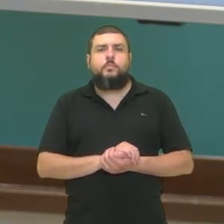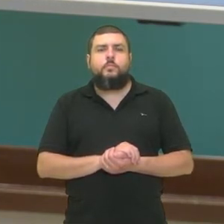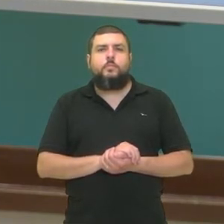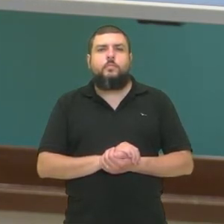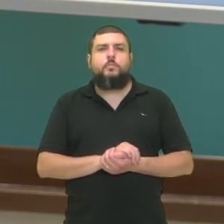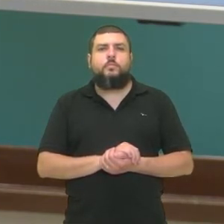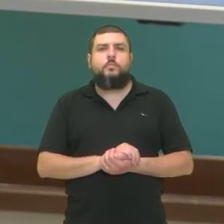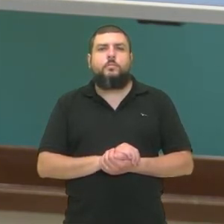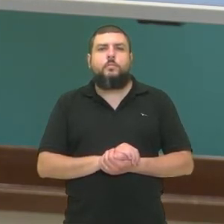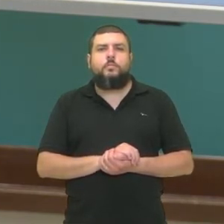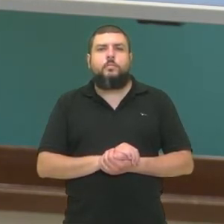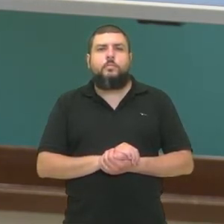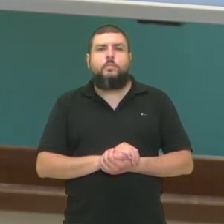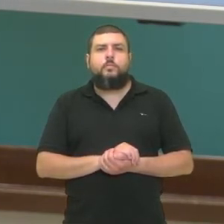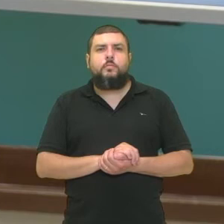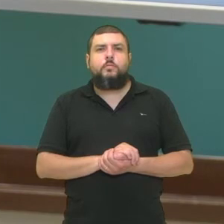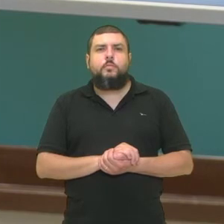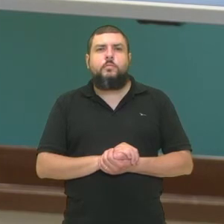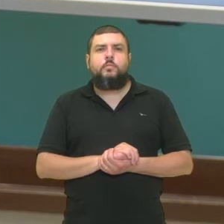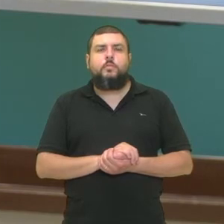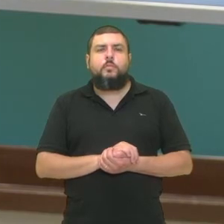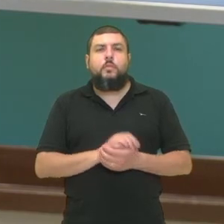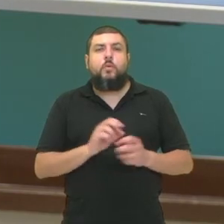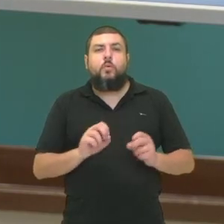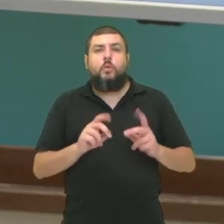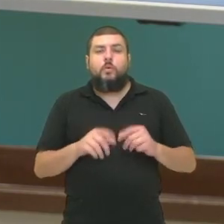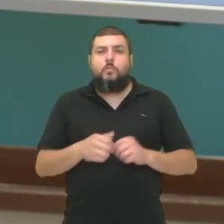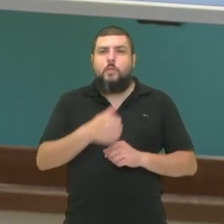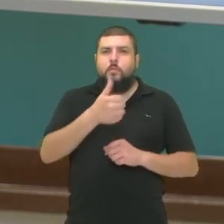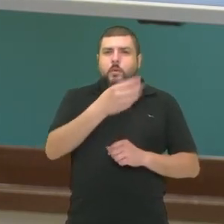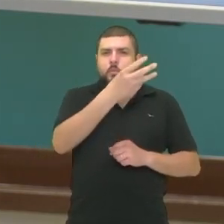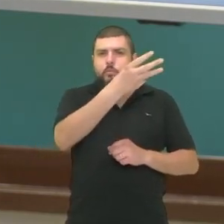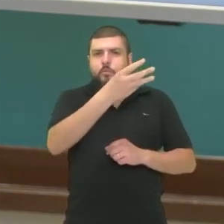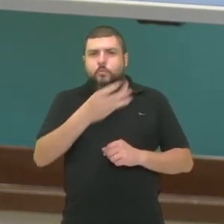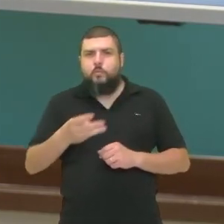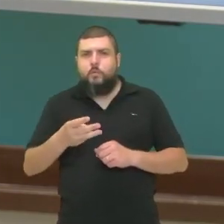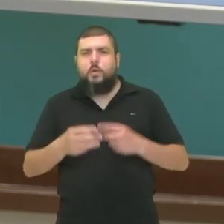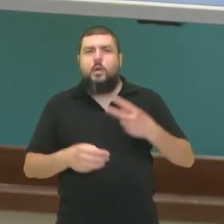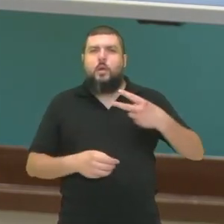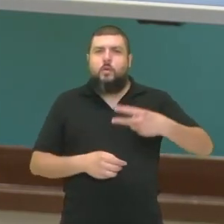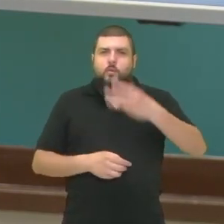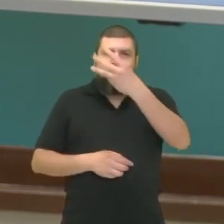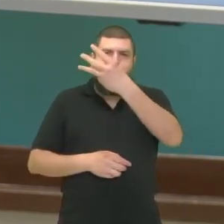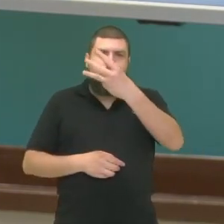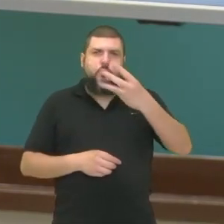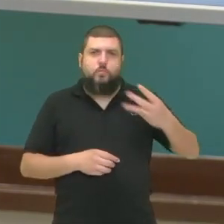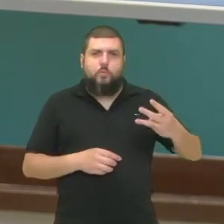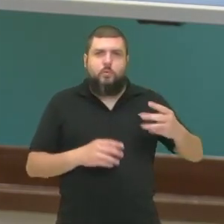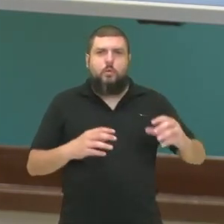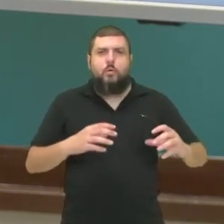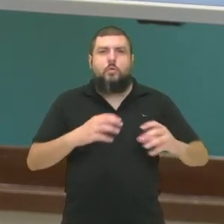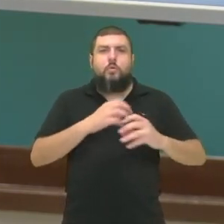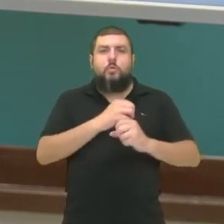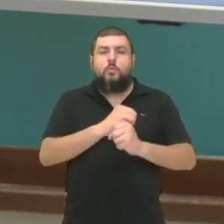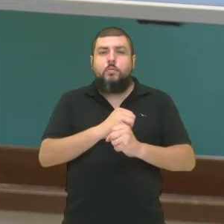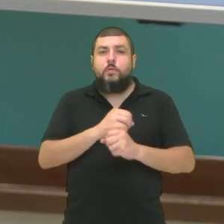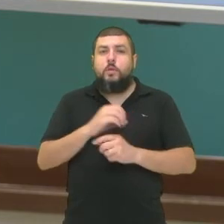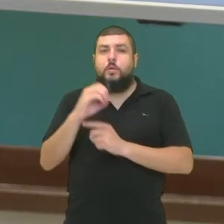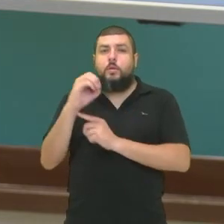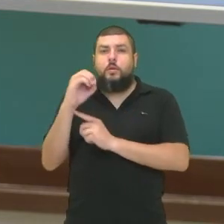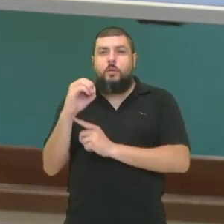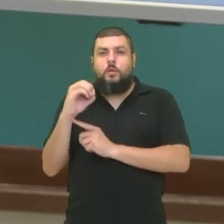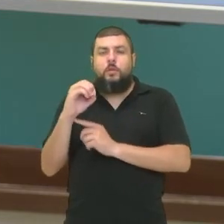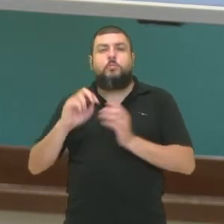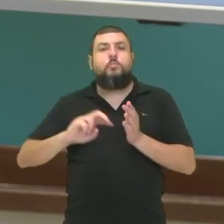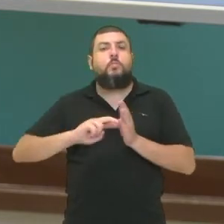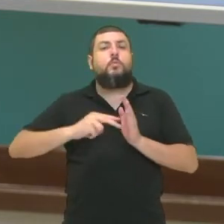da diagonal principal, somando todos os valores, deu o que é zero. Quando o determinante é zero, significa